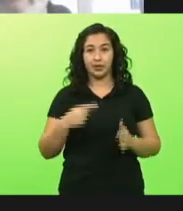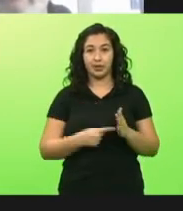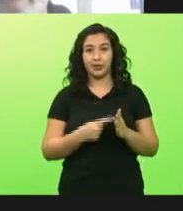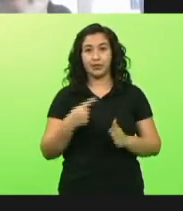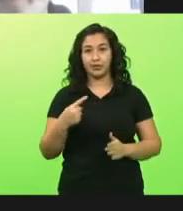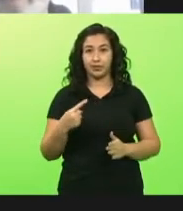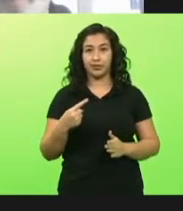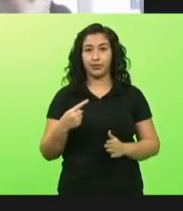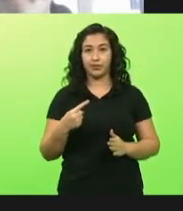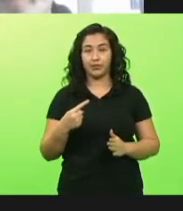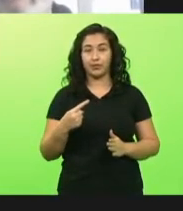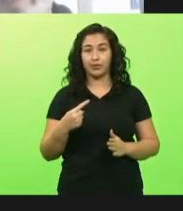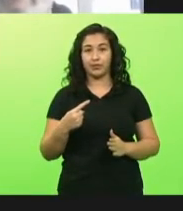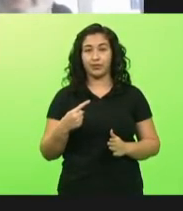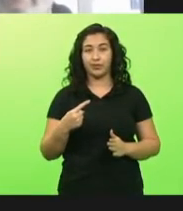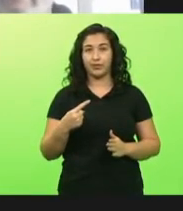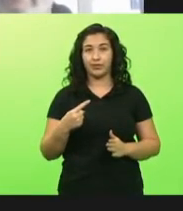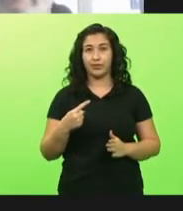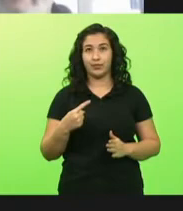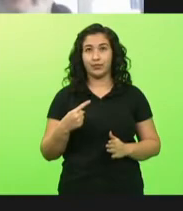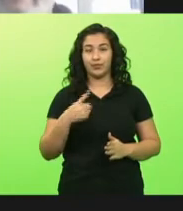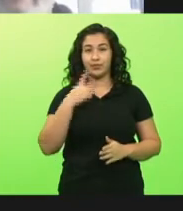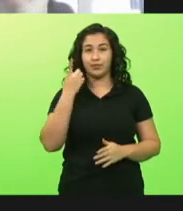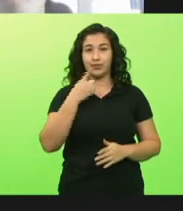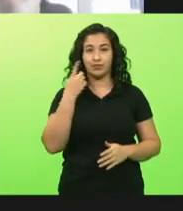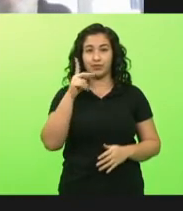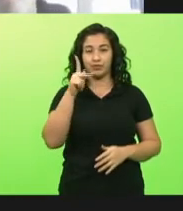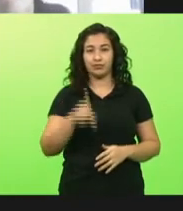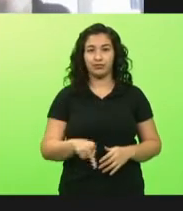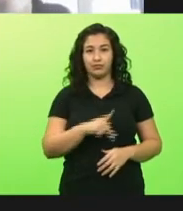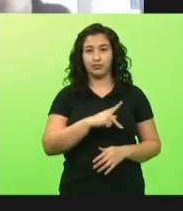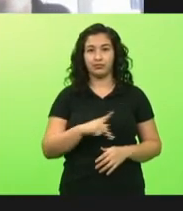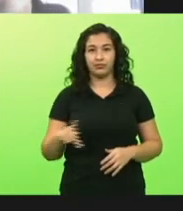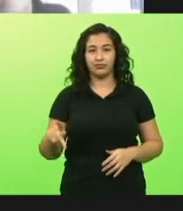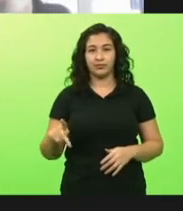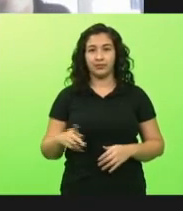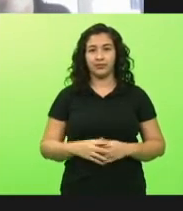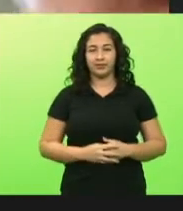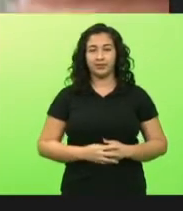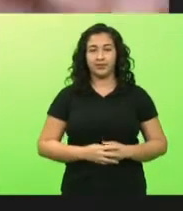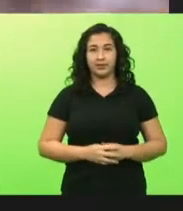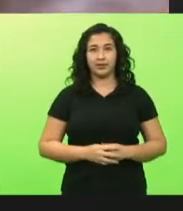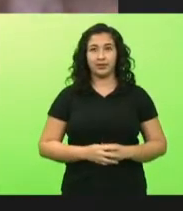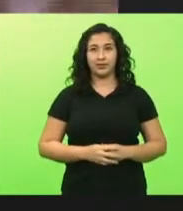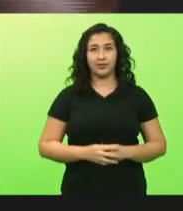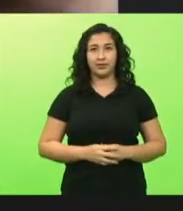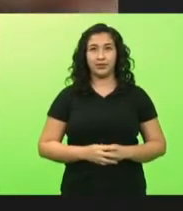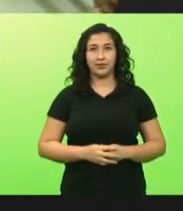hoje, fará uso da palavra o deputado Padre Pedro Baldiceira, pelo tempo de até 10 minutos.